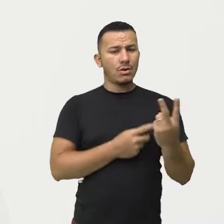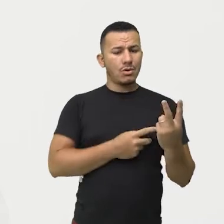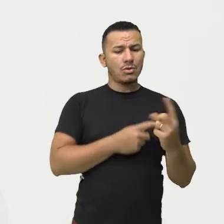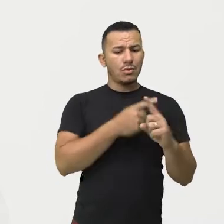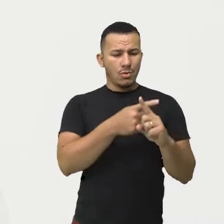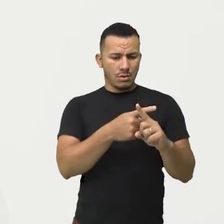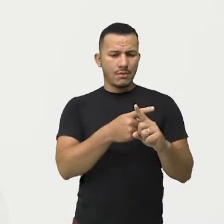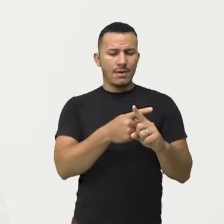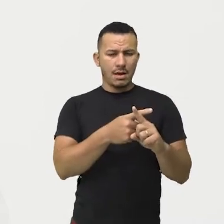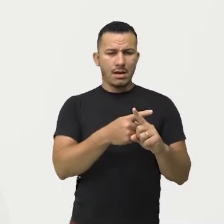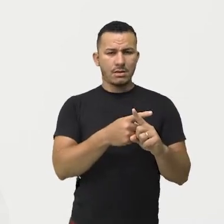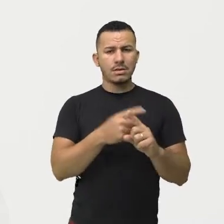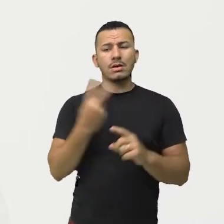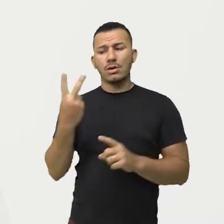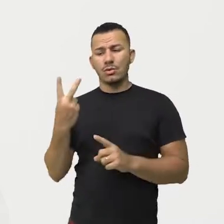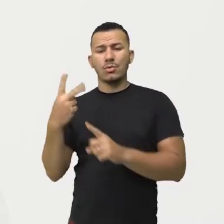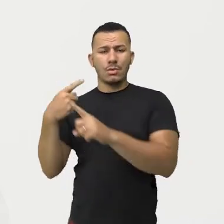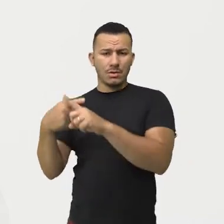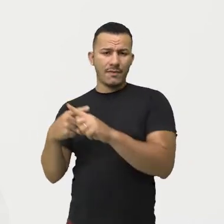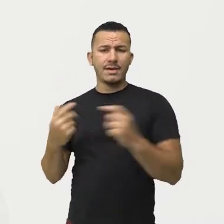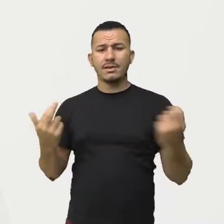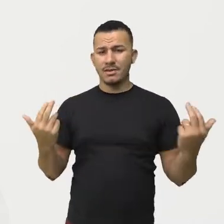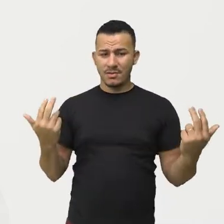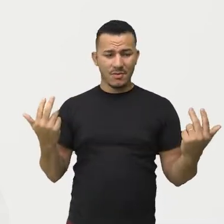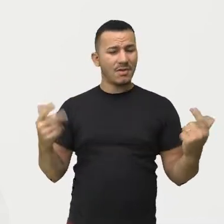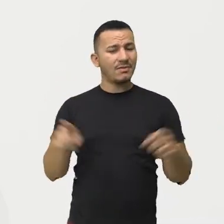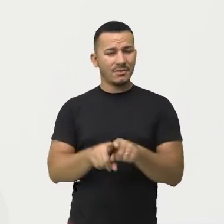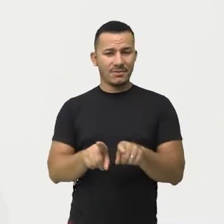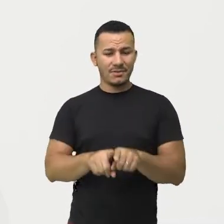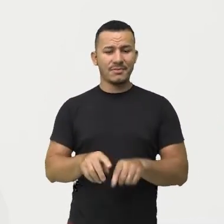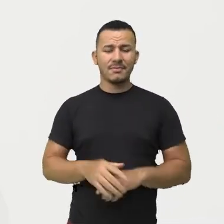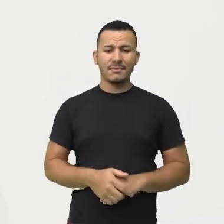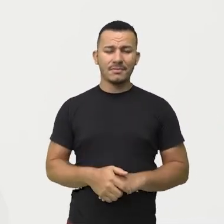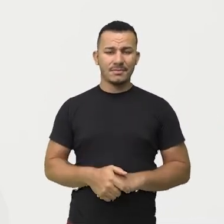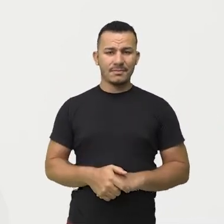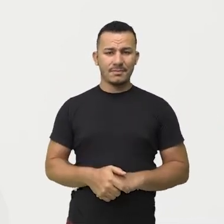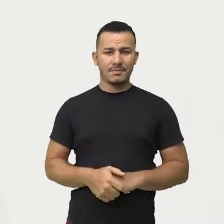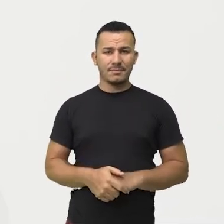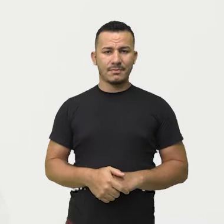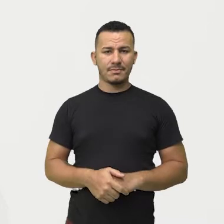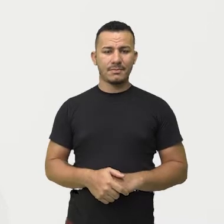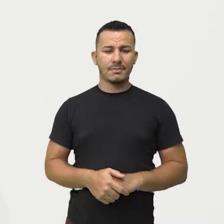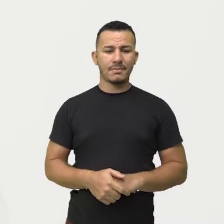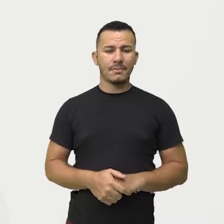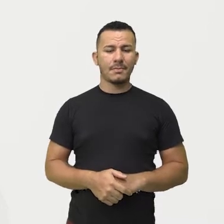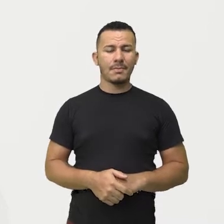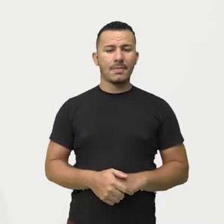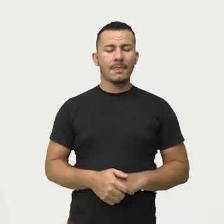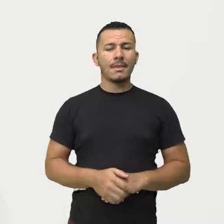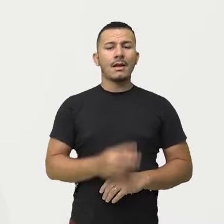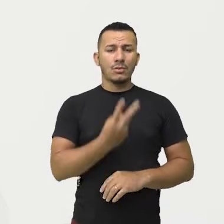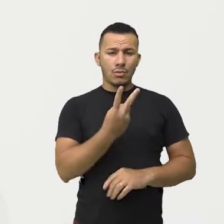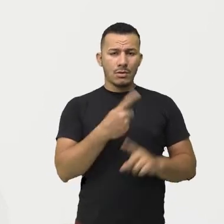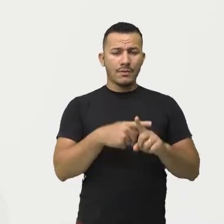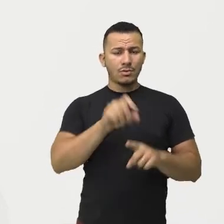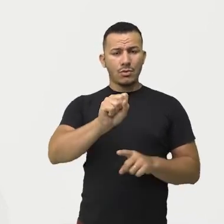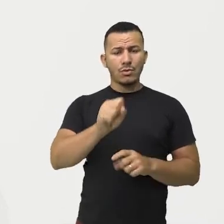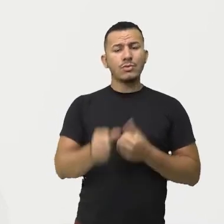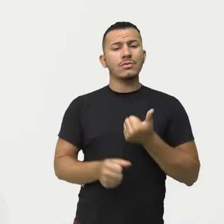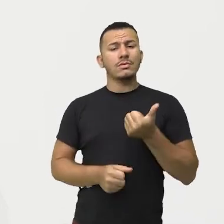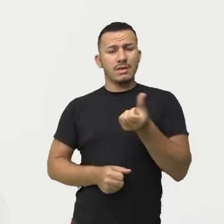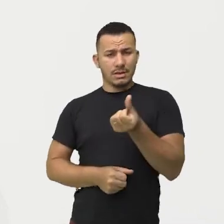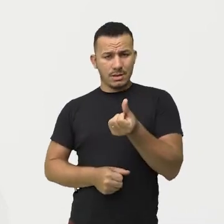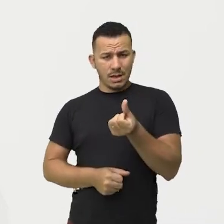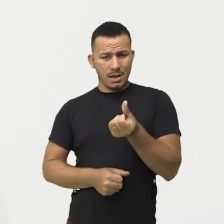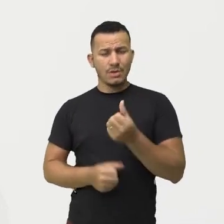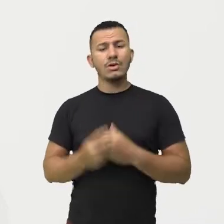Automaticamente, como é uma igualdade, eu vou multiplicar pelo outro lado também. Olha o que nós encontramos. 2 vezes 8, 16. 2 vezes